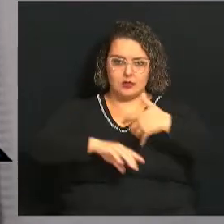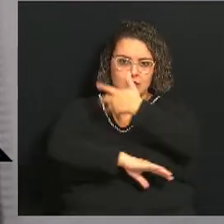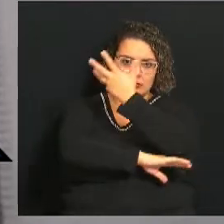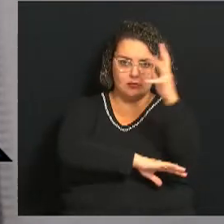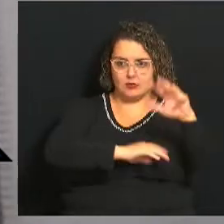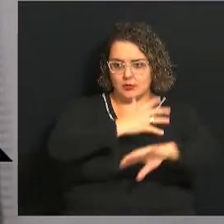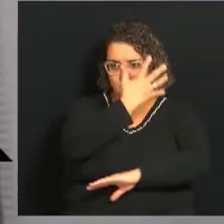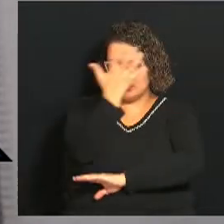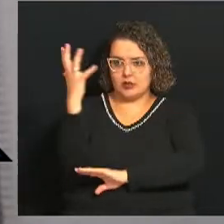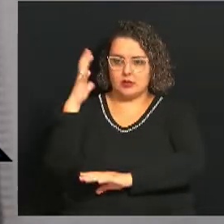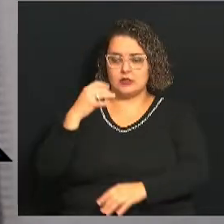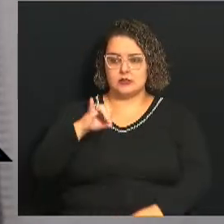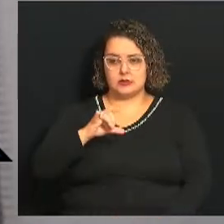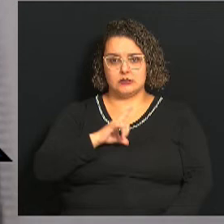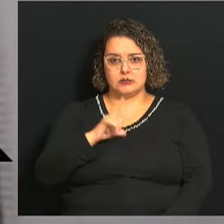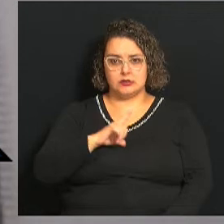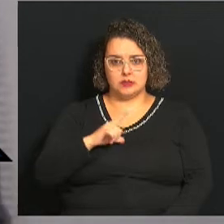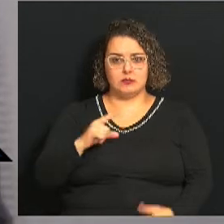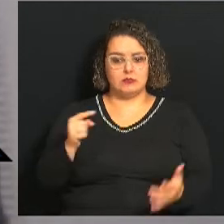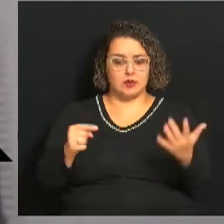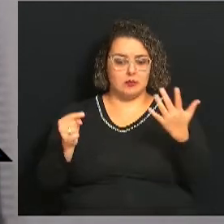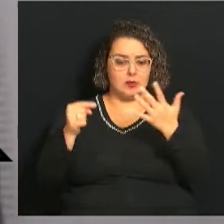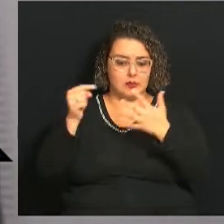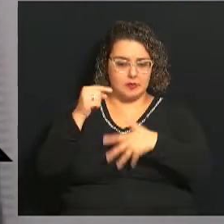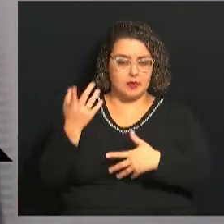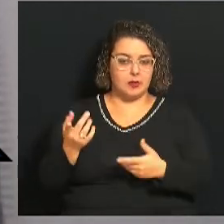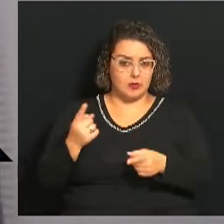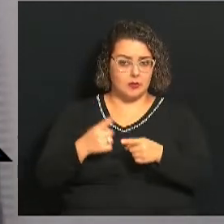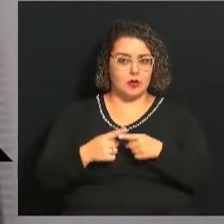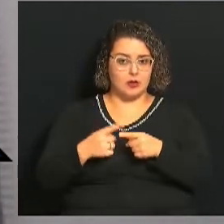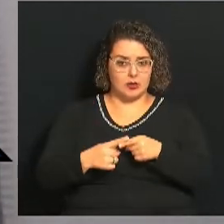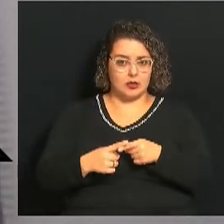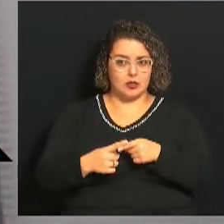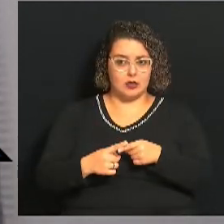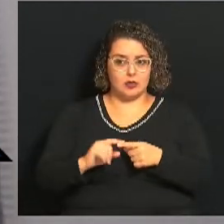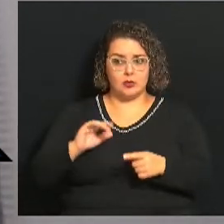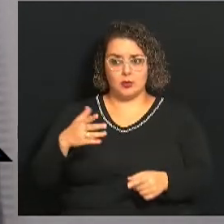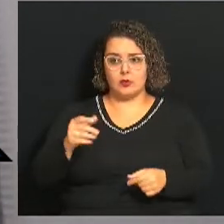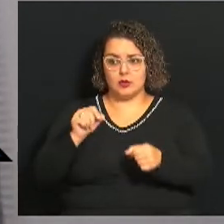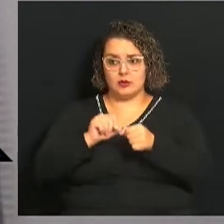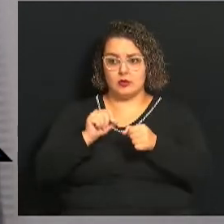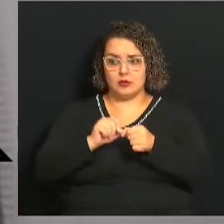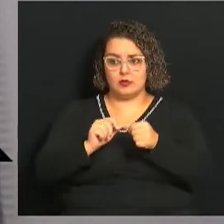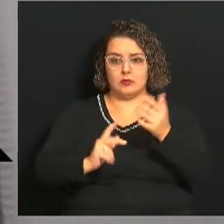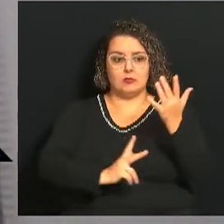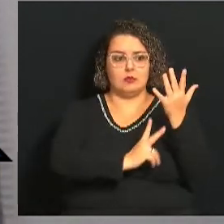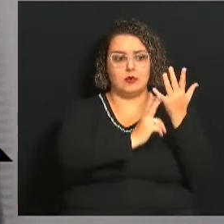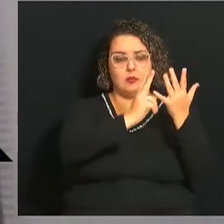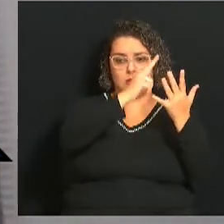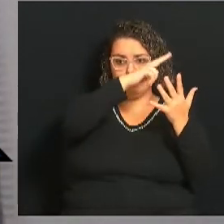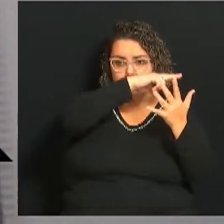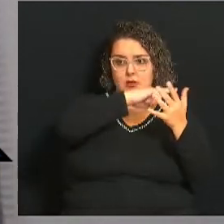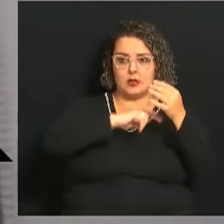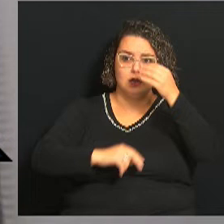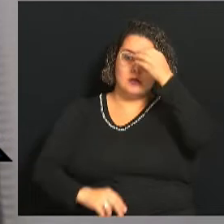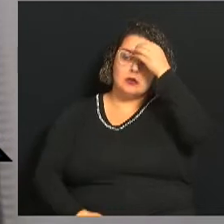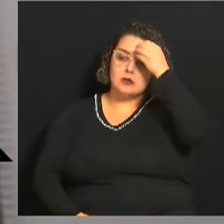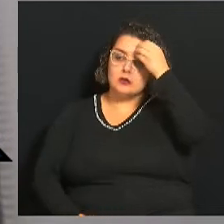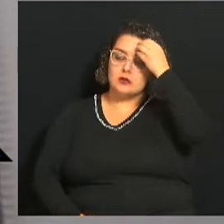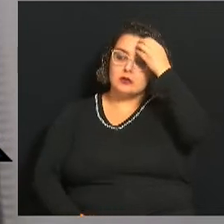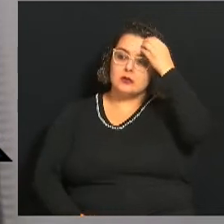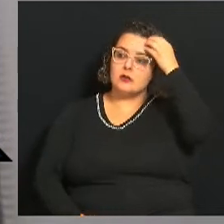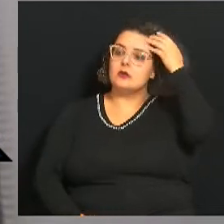realmente essa questão, porque quando se faz uma poda, né, a gente vê que tem umas podas que são feitas